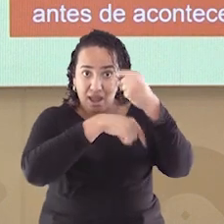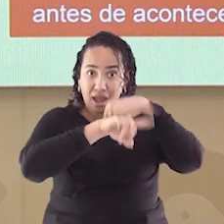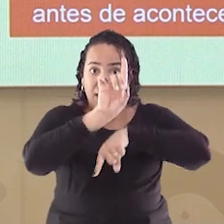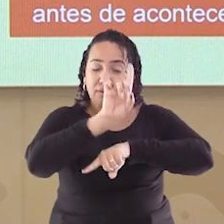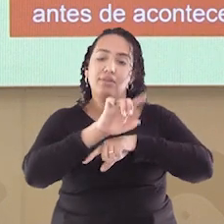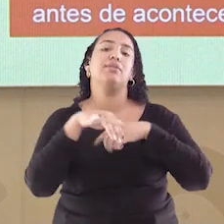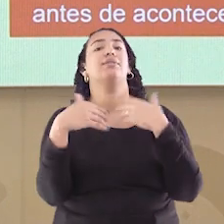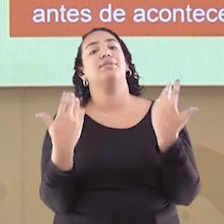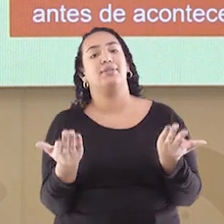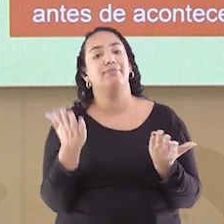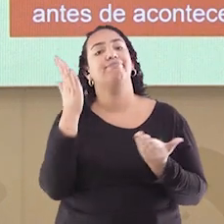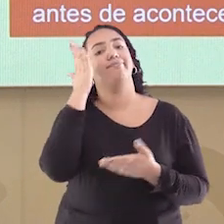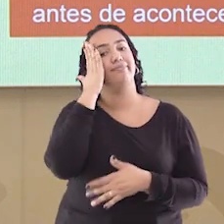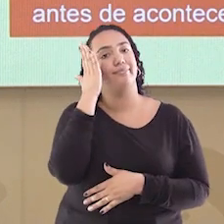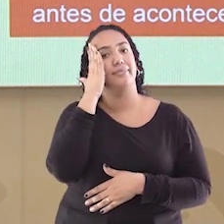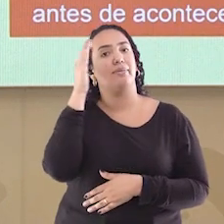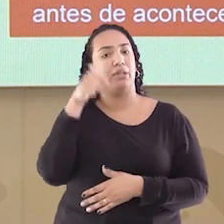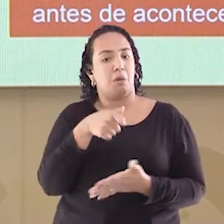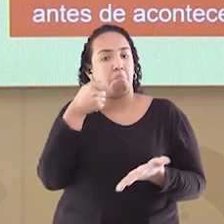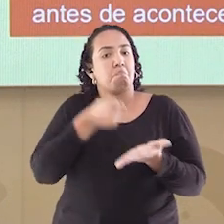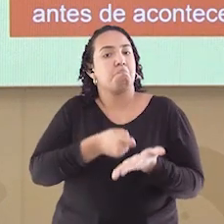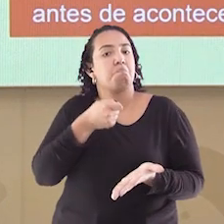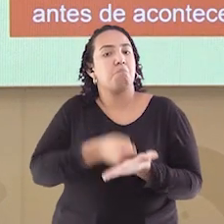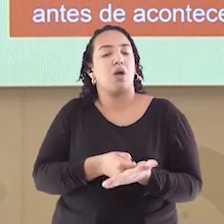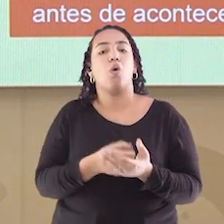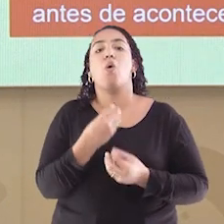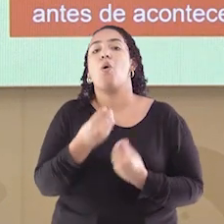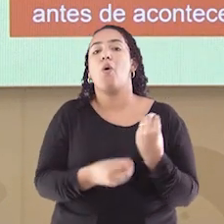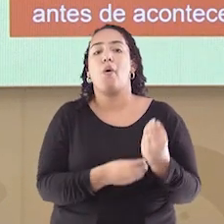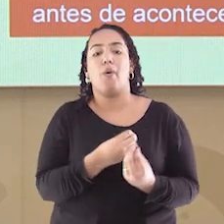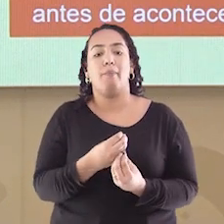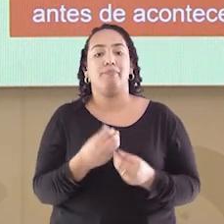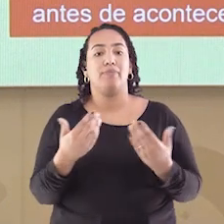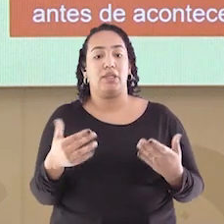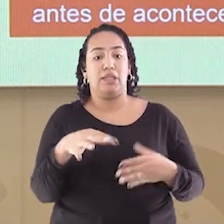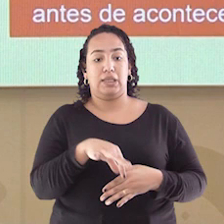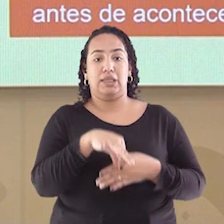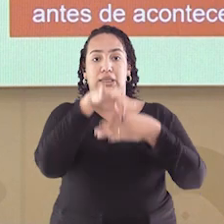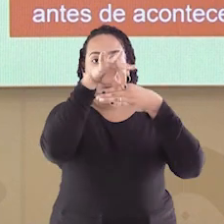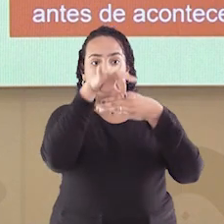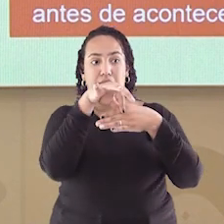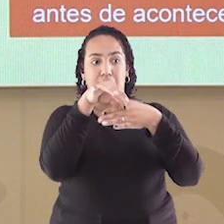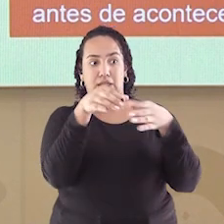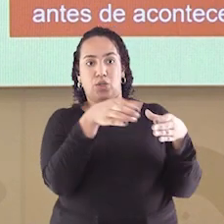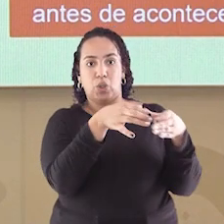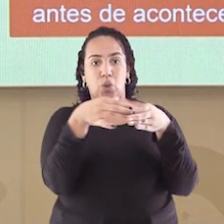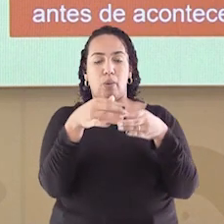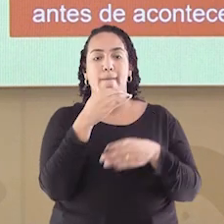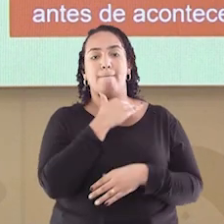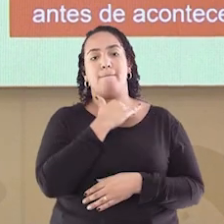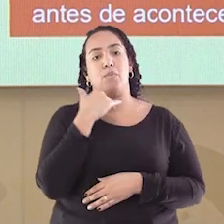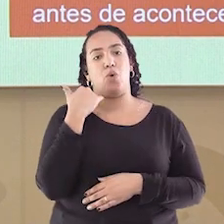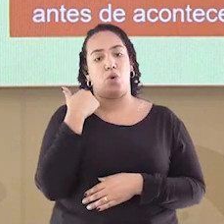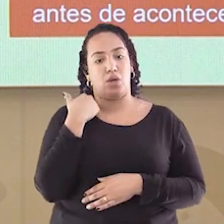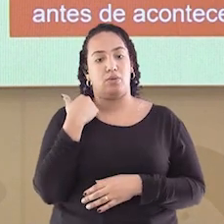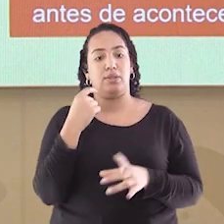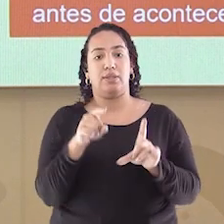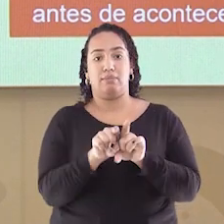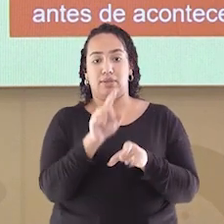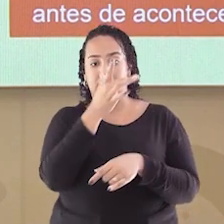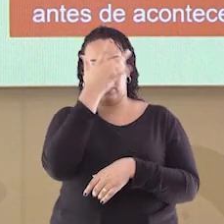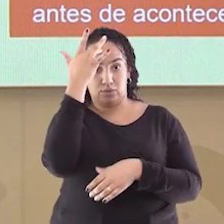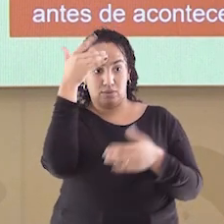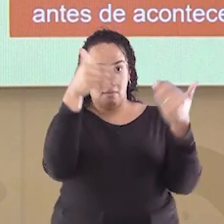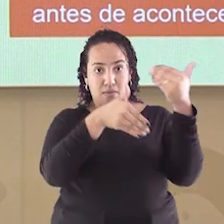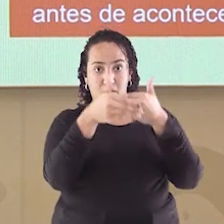aí já viu, né? As punições foram as mais severas. Os líderes foram condenados à morte e os participantes que